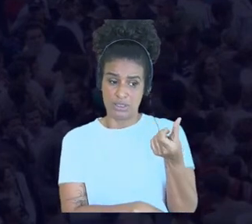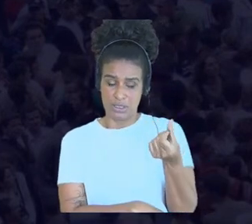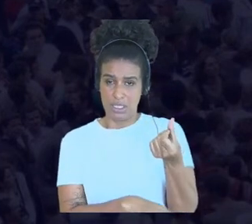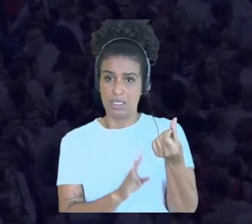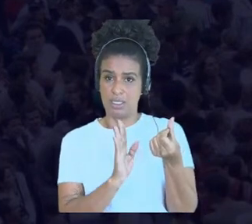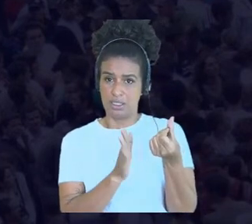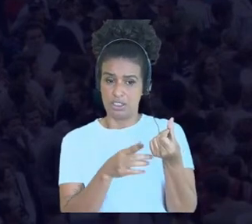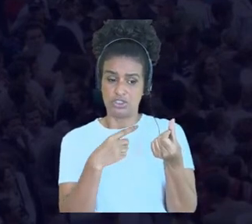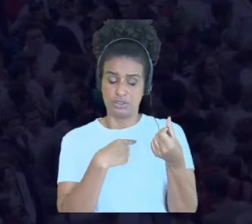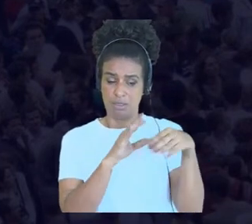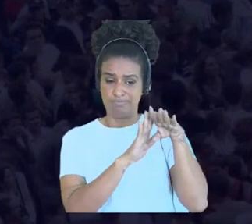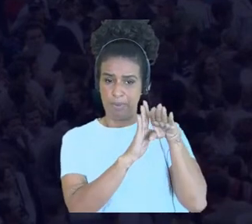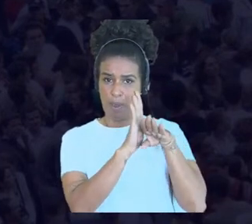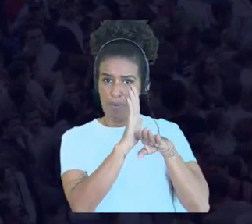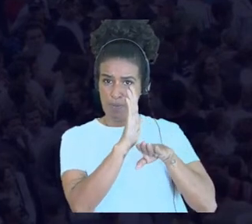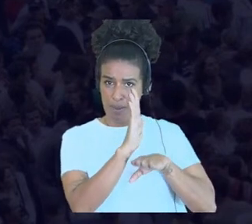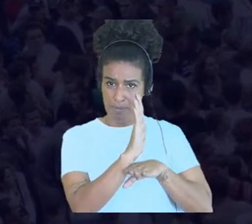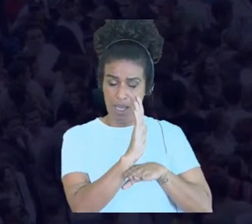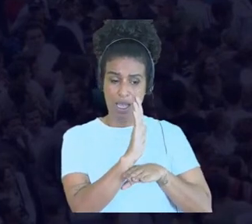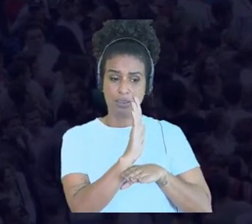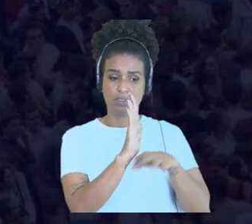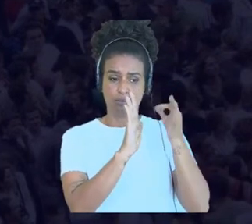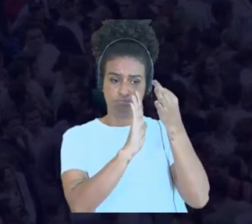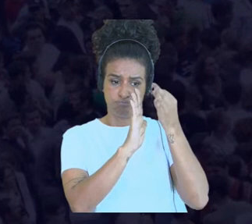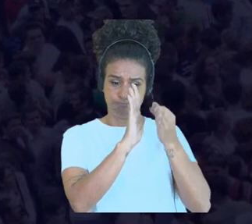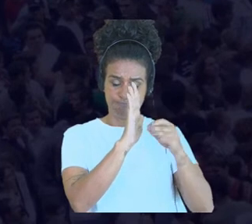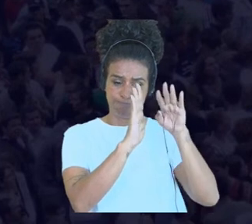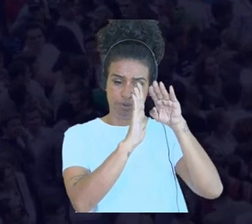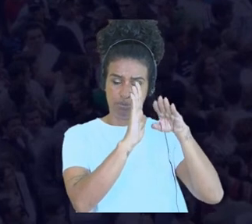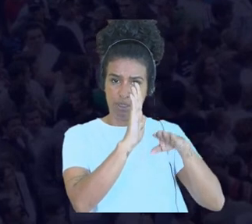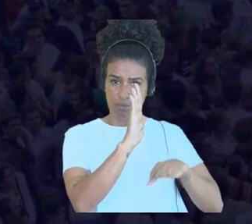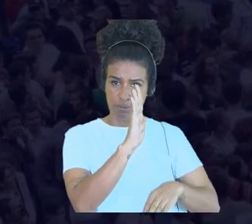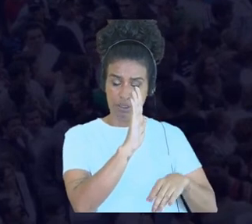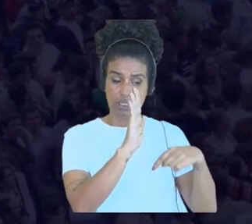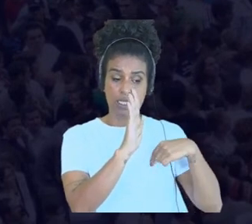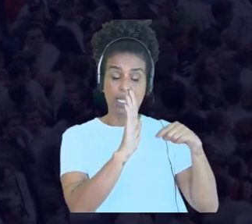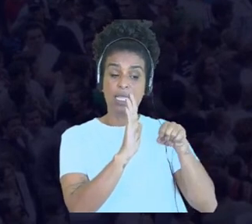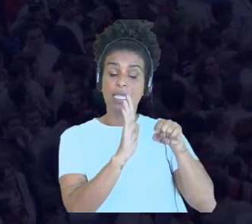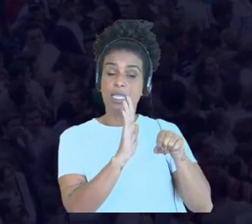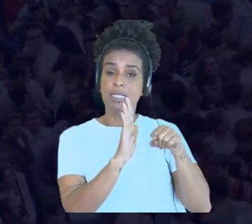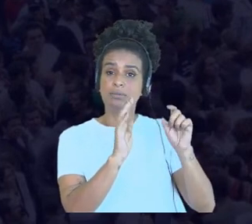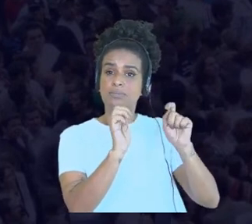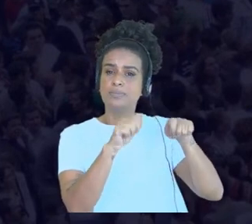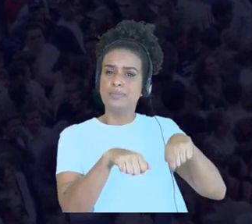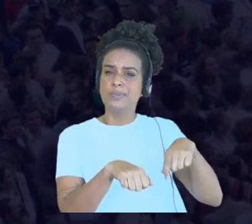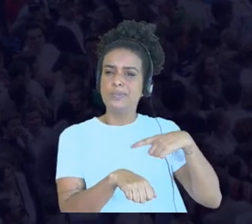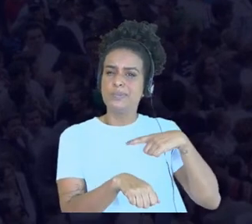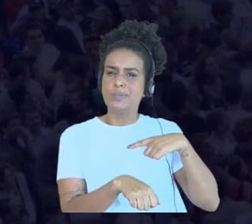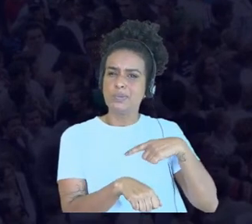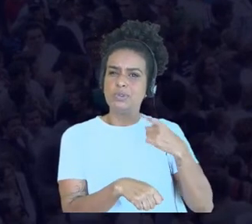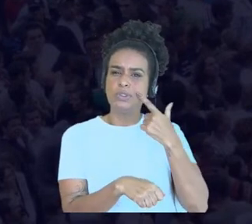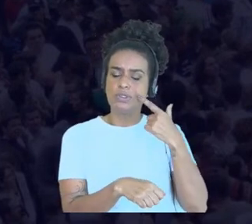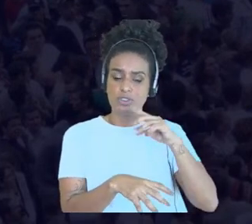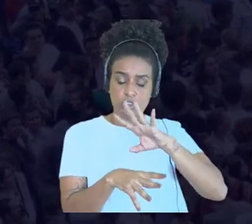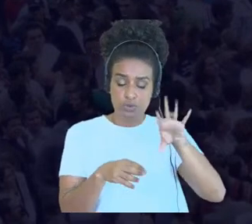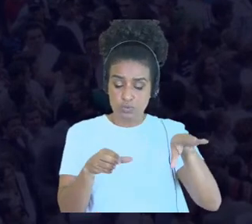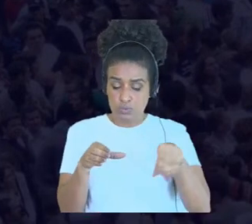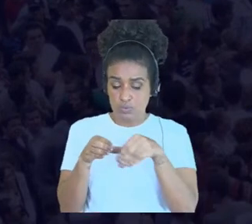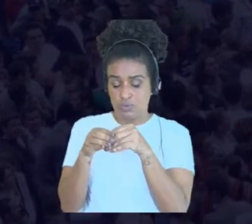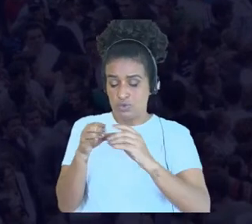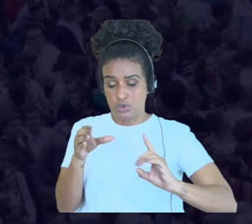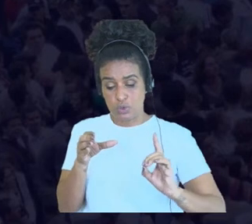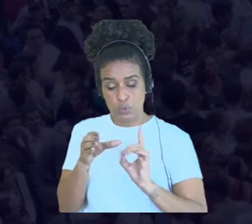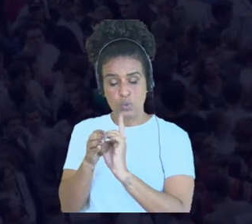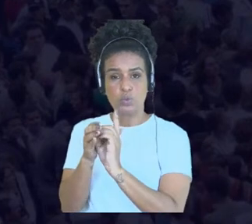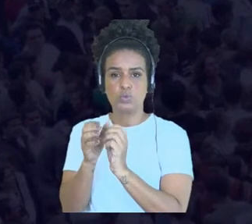estão listados aí, Avante, PSC, Solidariedade, Patriota, PTB, Novo e PROS, eles vão ter a possibilidade de se fundirem